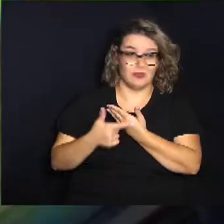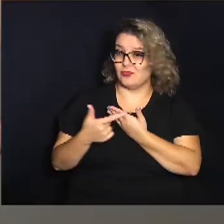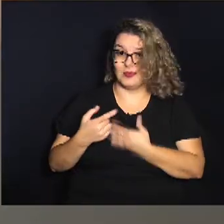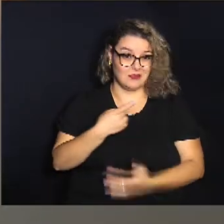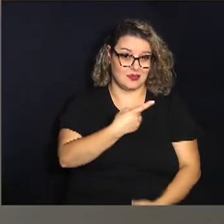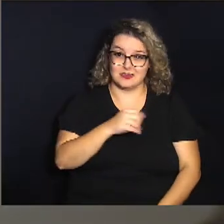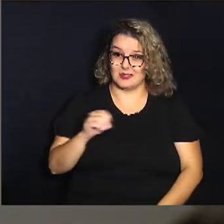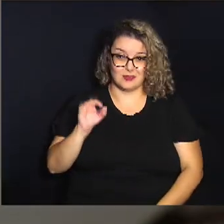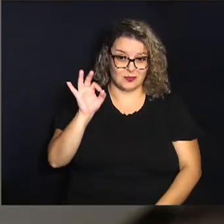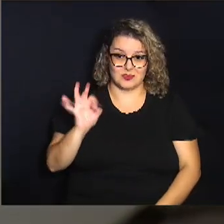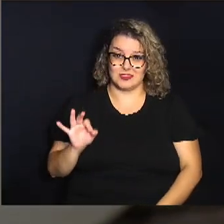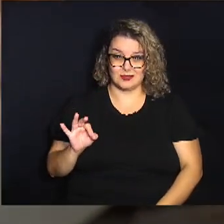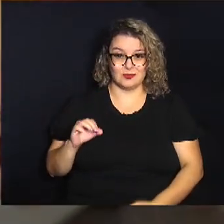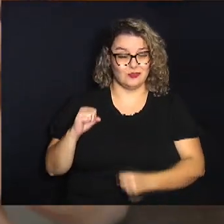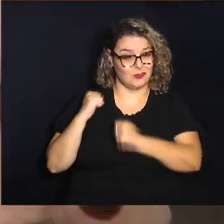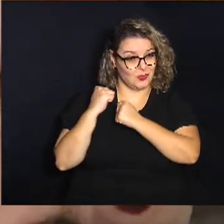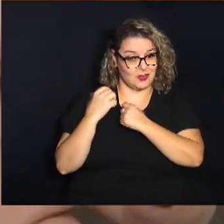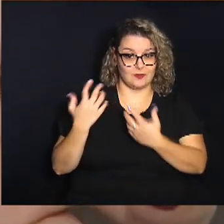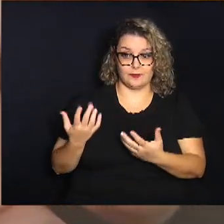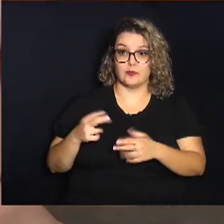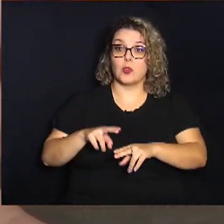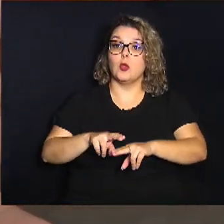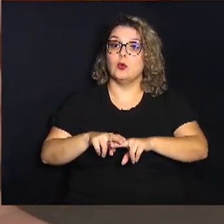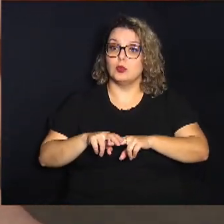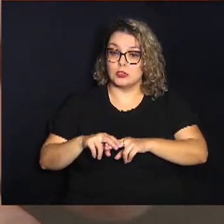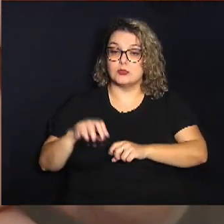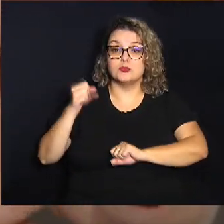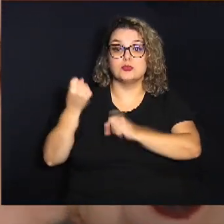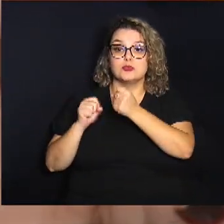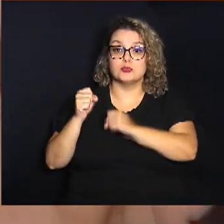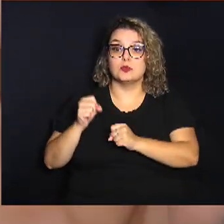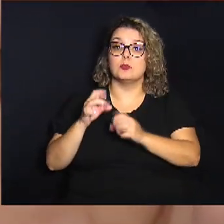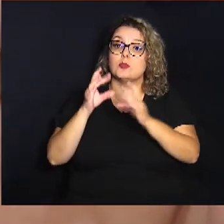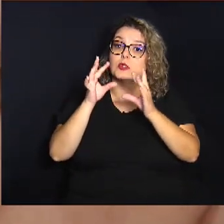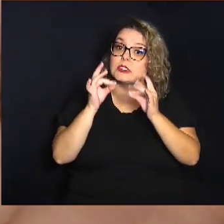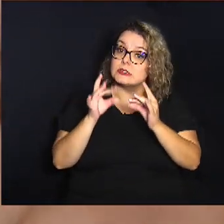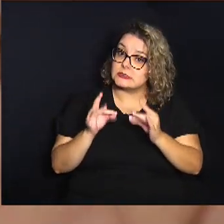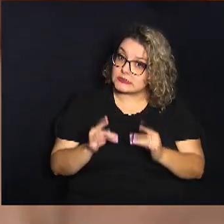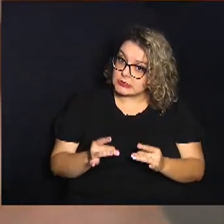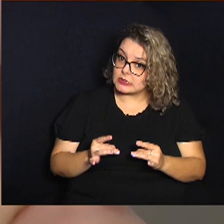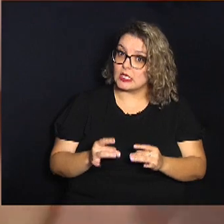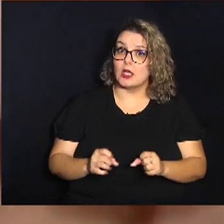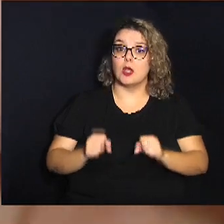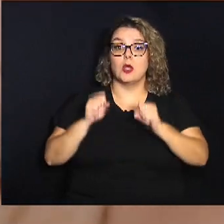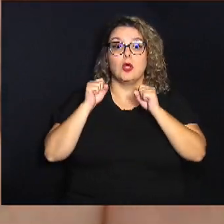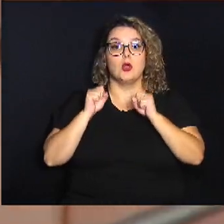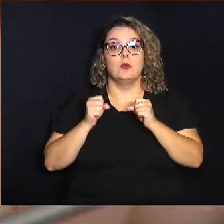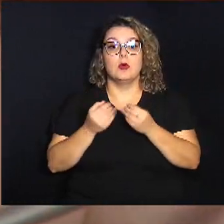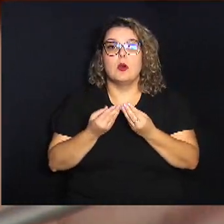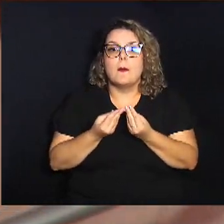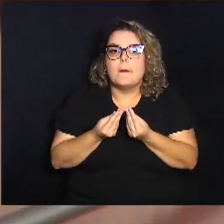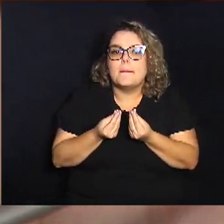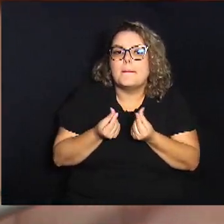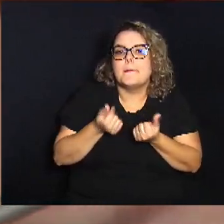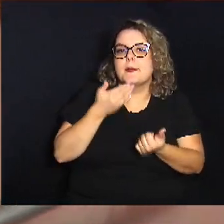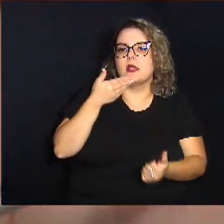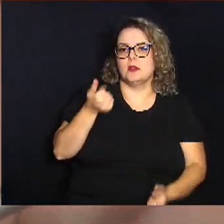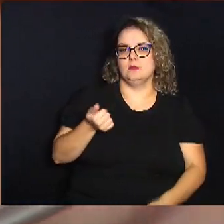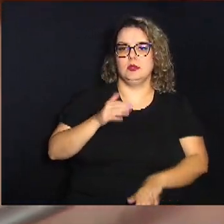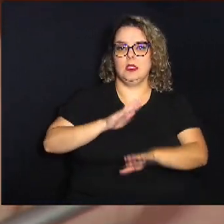bloqueio. Por isso, a indústria busca por componentes que possam aperfeiçoar a ação